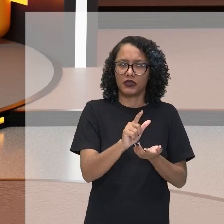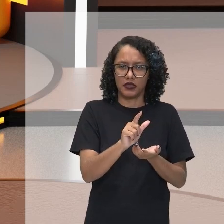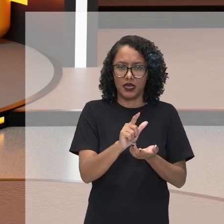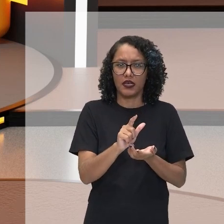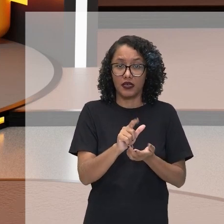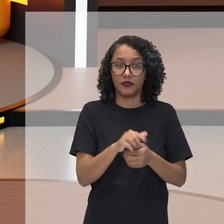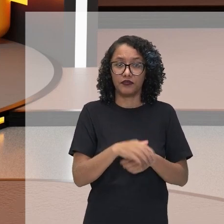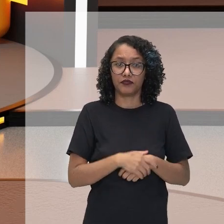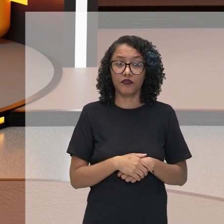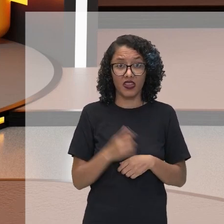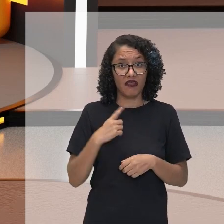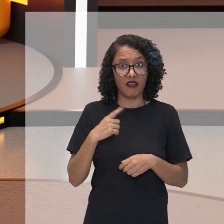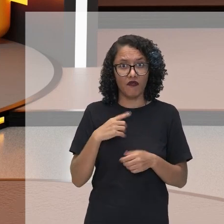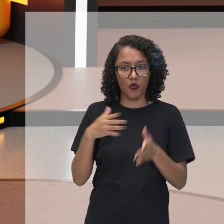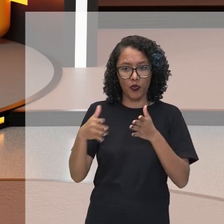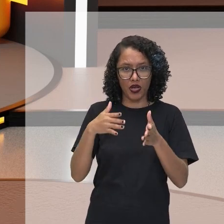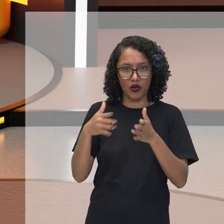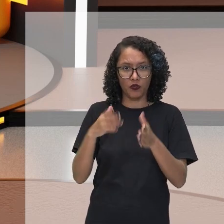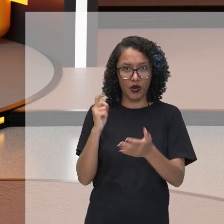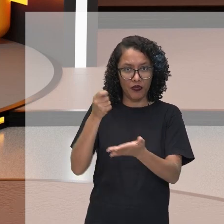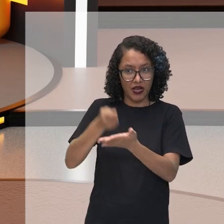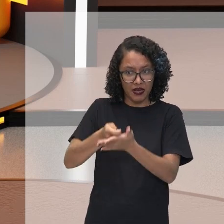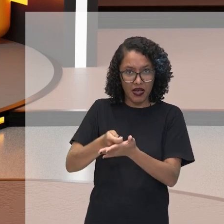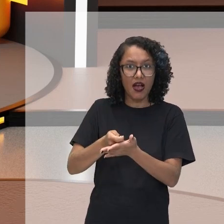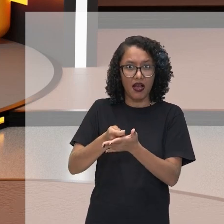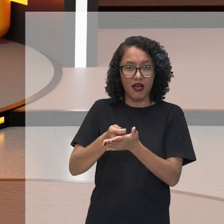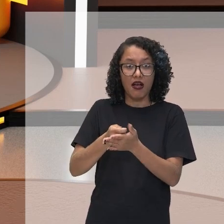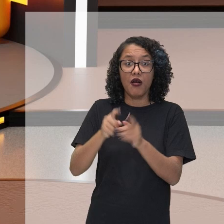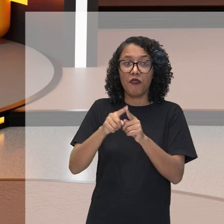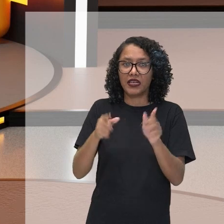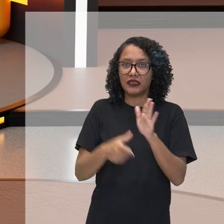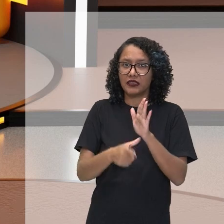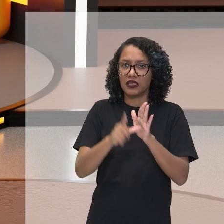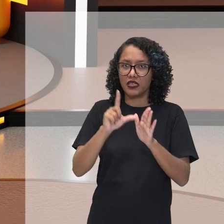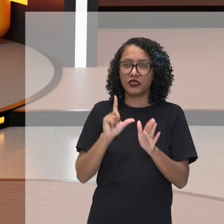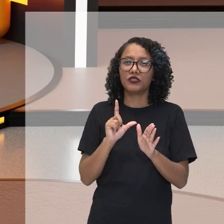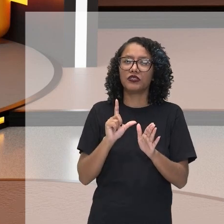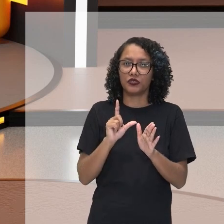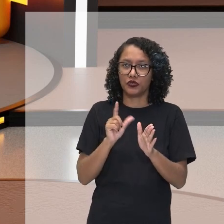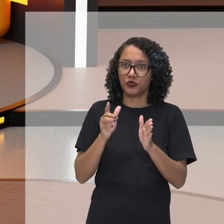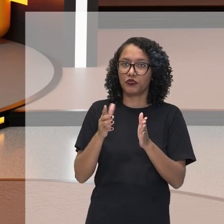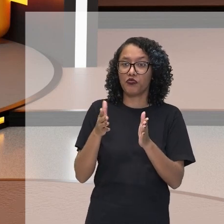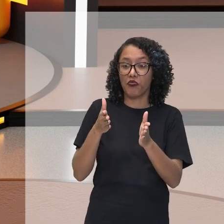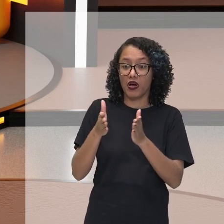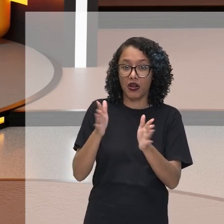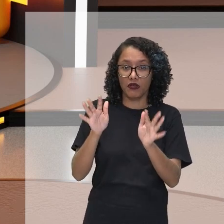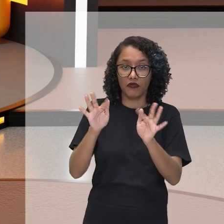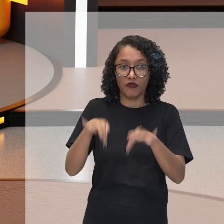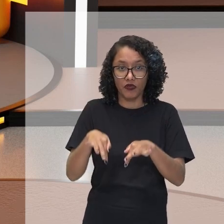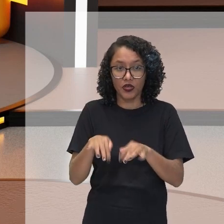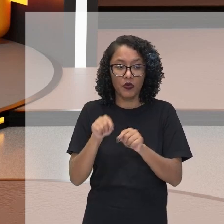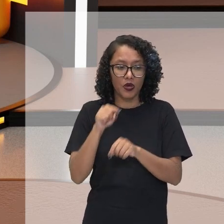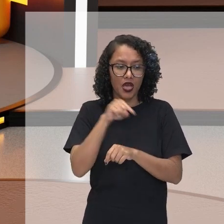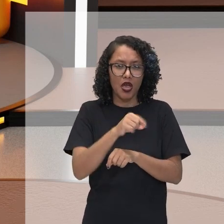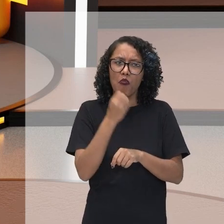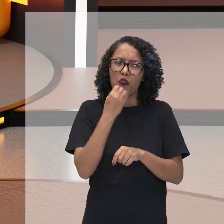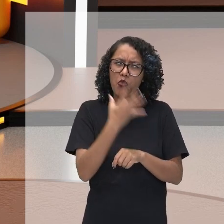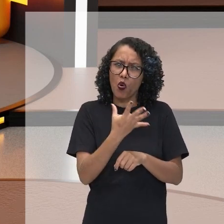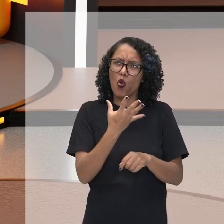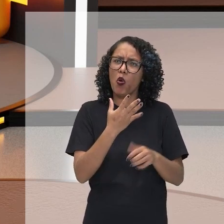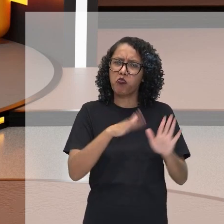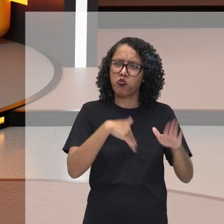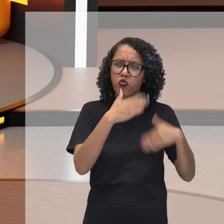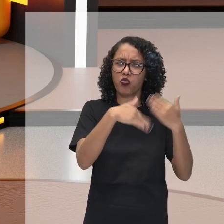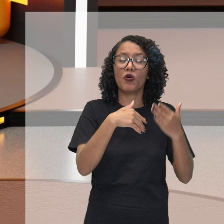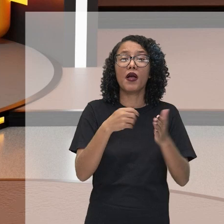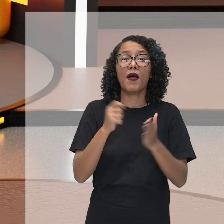prazo ali para fazer o pagamento para os Estados Unidos, mas antes desse prazo, tendo sucesso de desenvolvimento, vai pagar